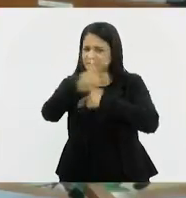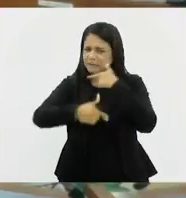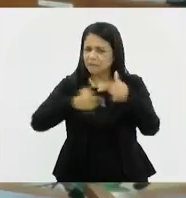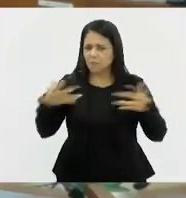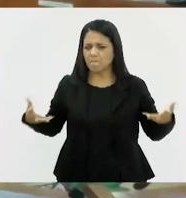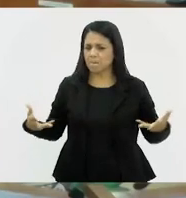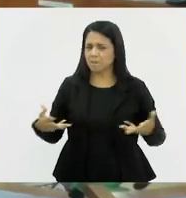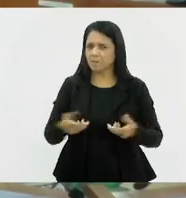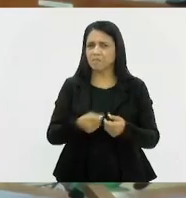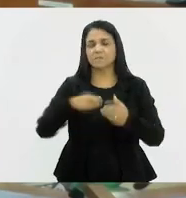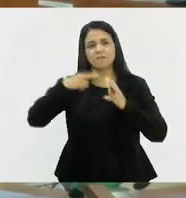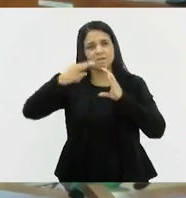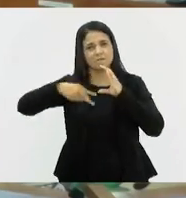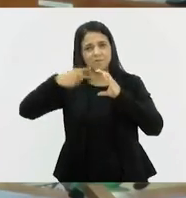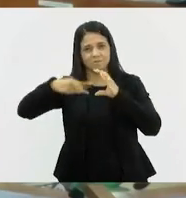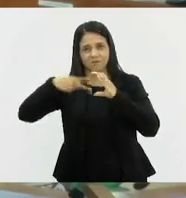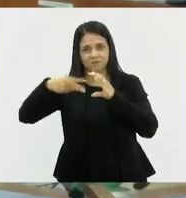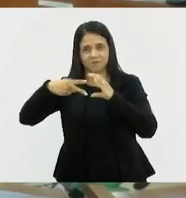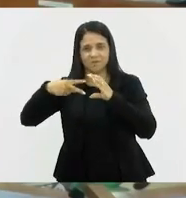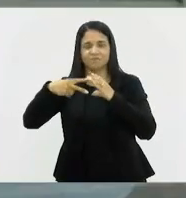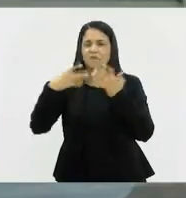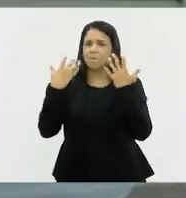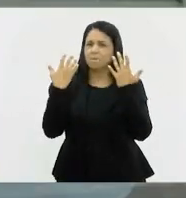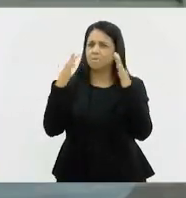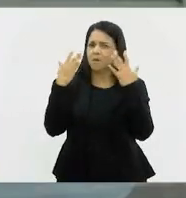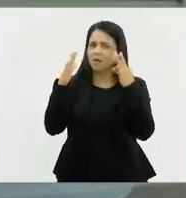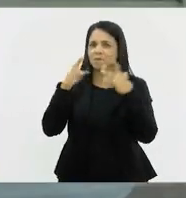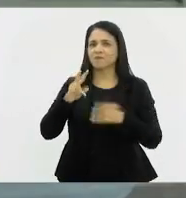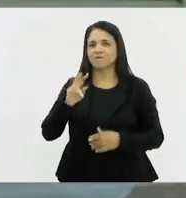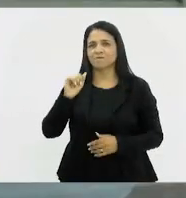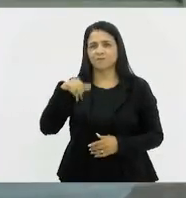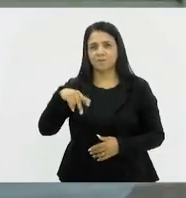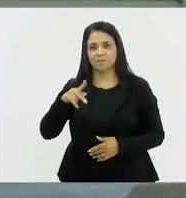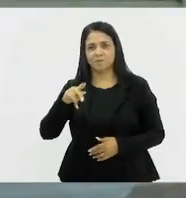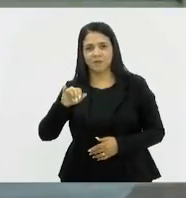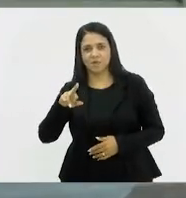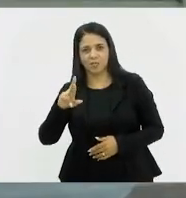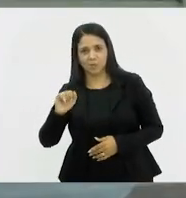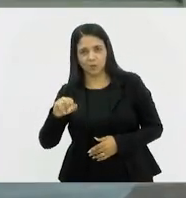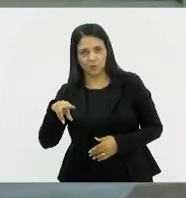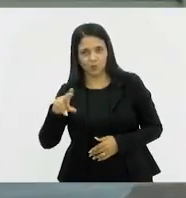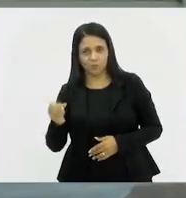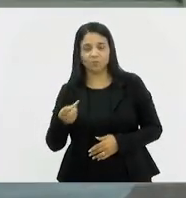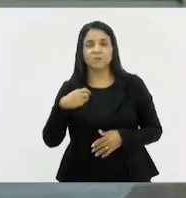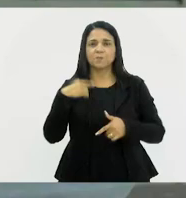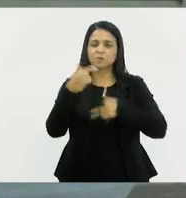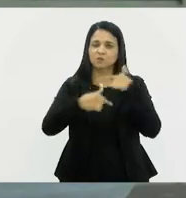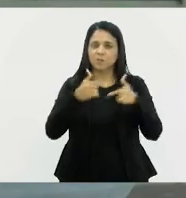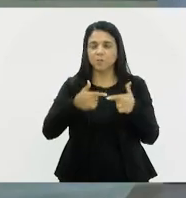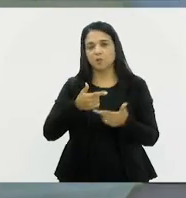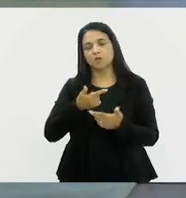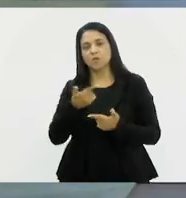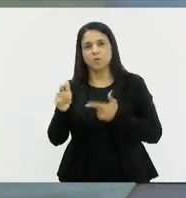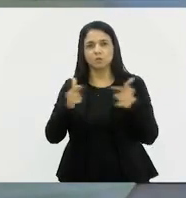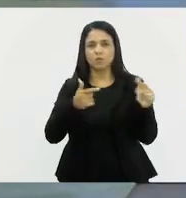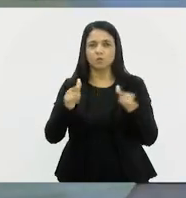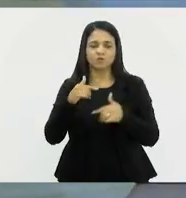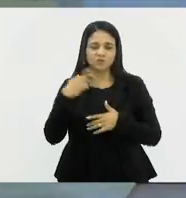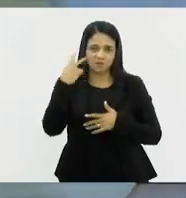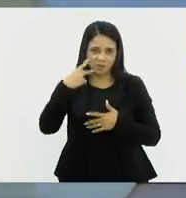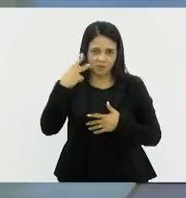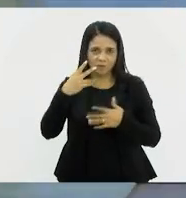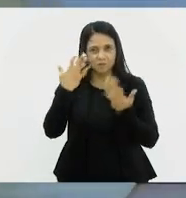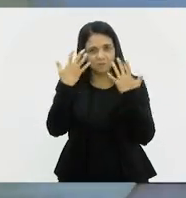Câmara de Vereadores. Parabéns, Vampirinho, pelo seu trabalho aqui, junto com os demais vereadores da nossa cidade.